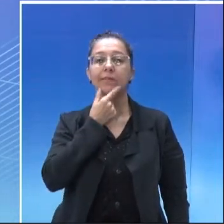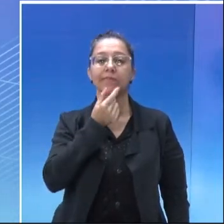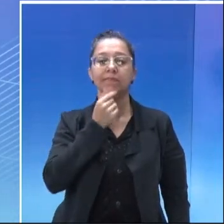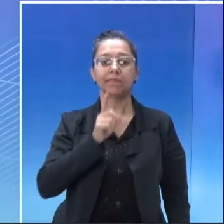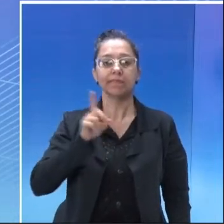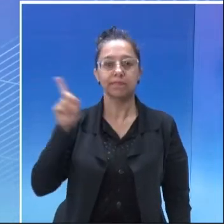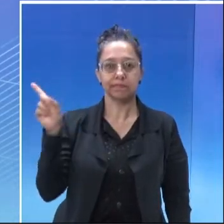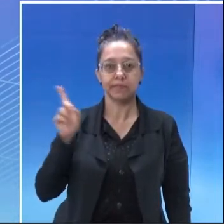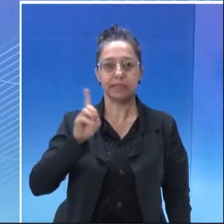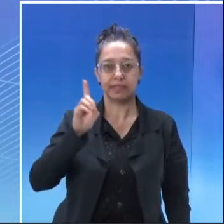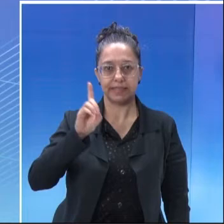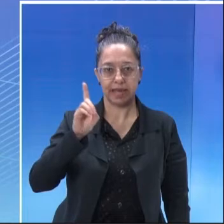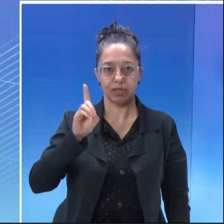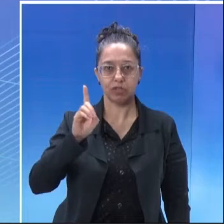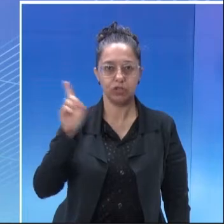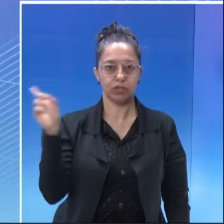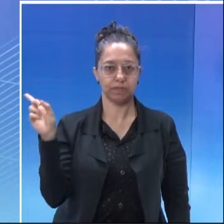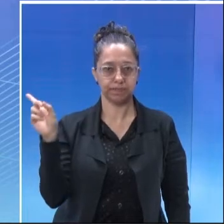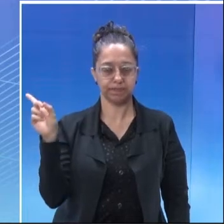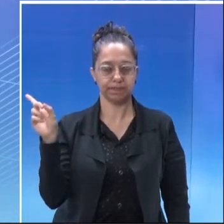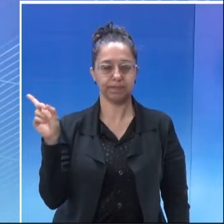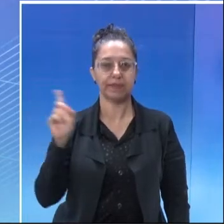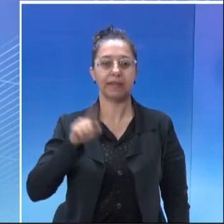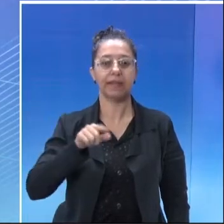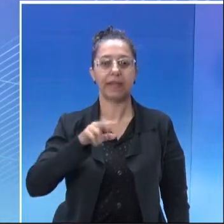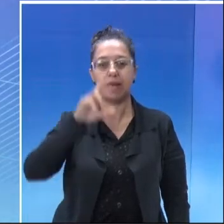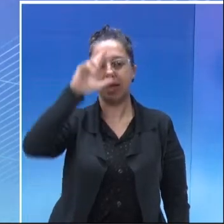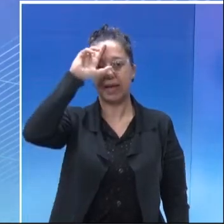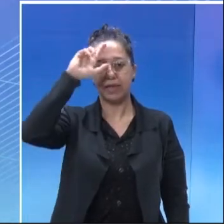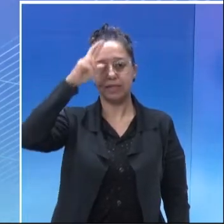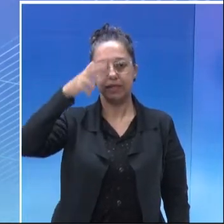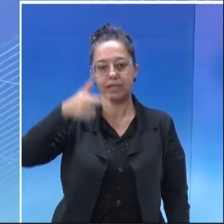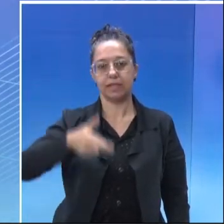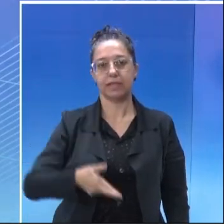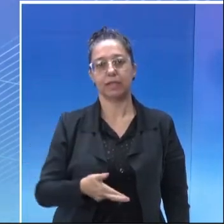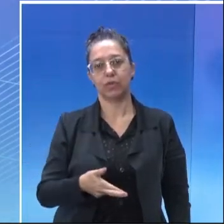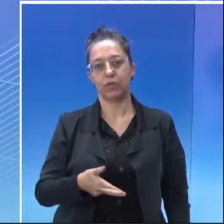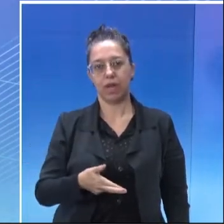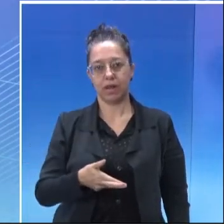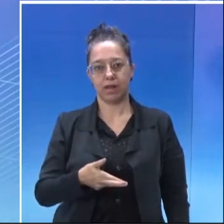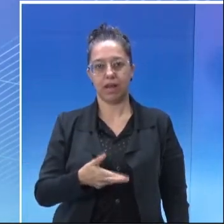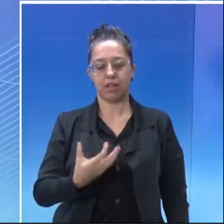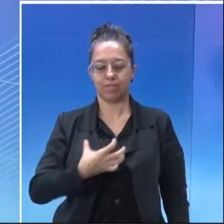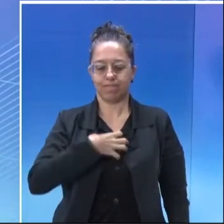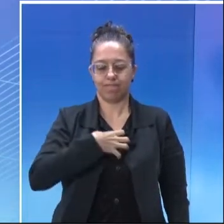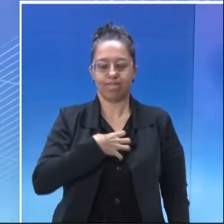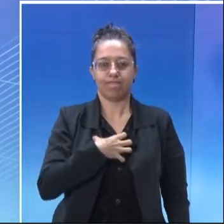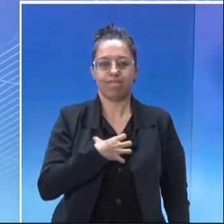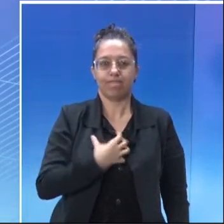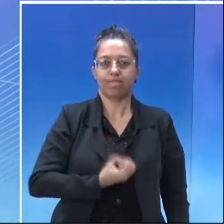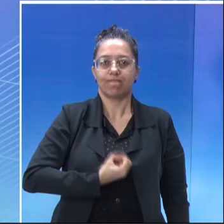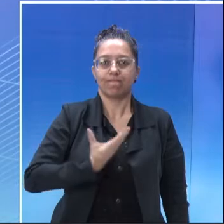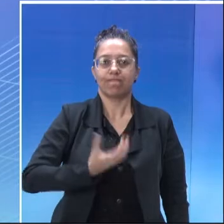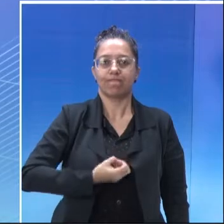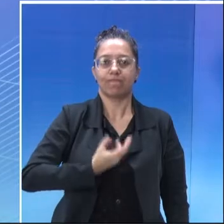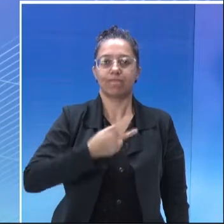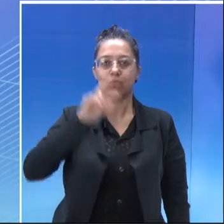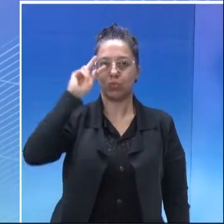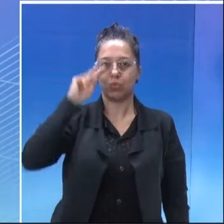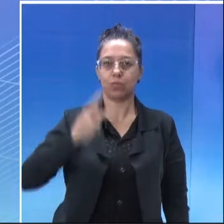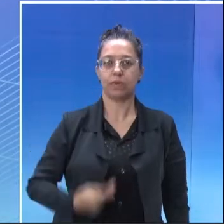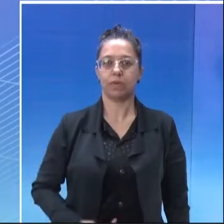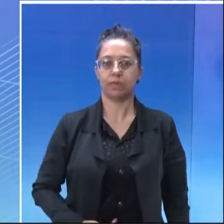ele é racionalista. O que ele quer dizer? Ele quer dizer que tudo nós vem da nossa racionalidade,